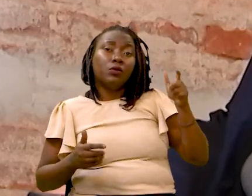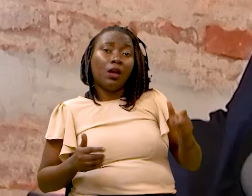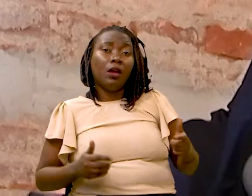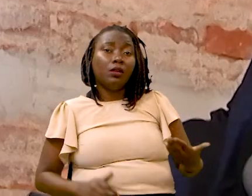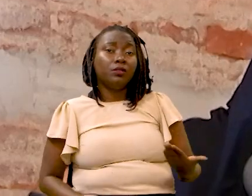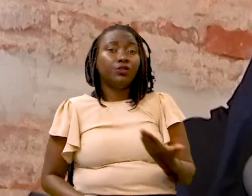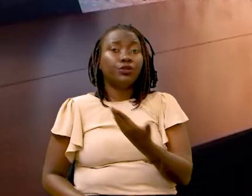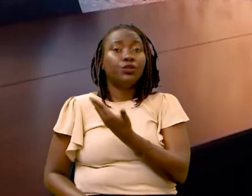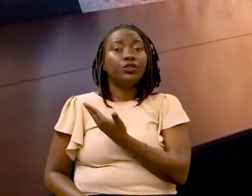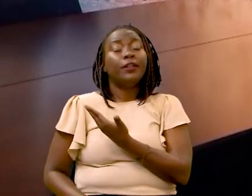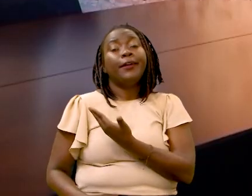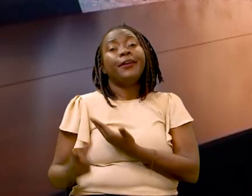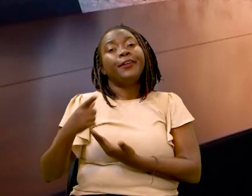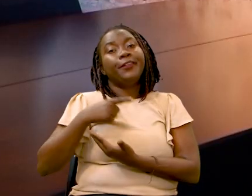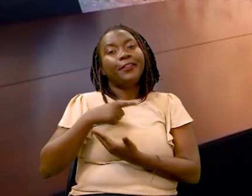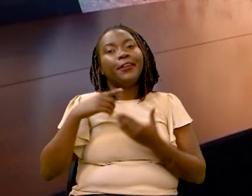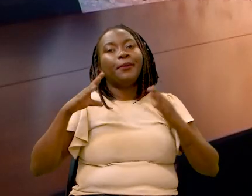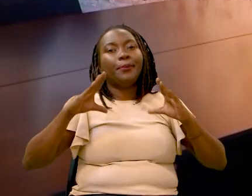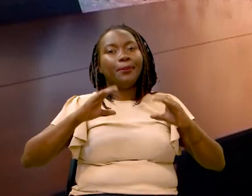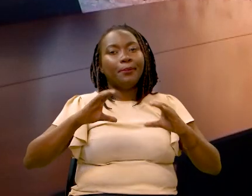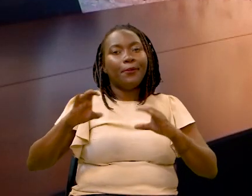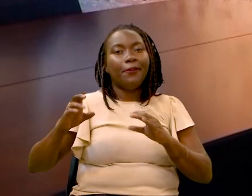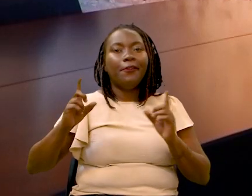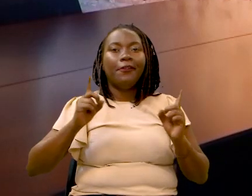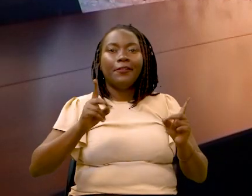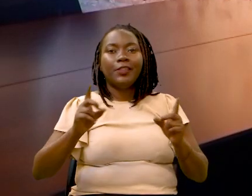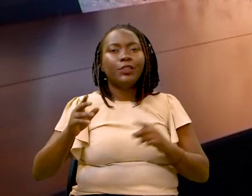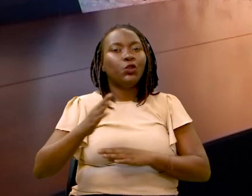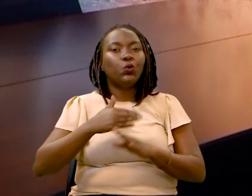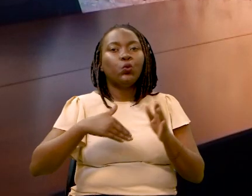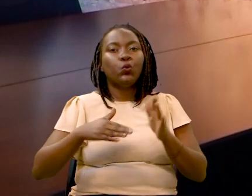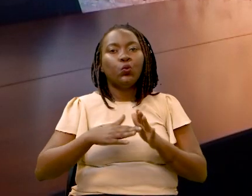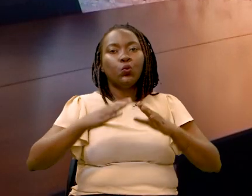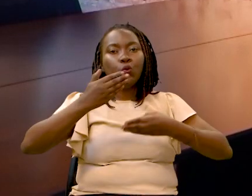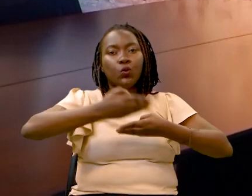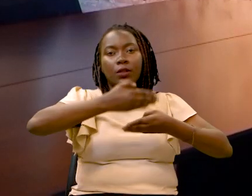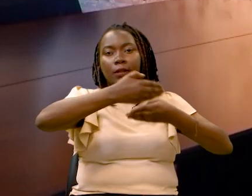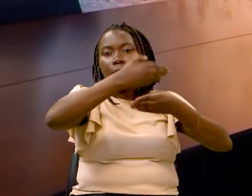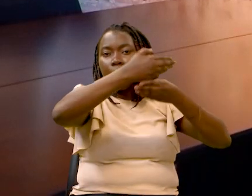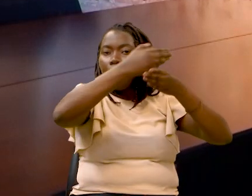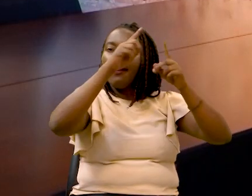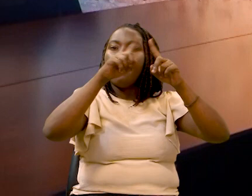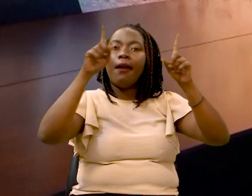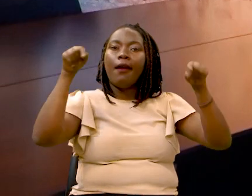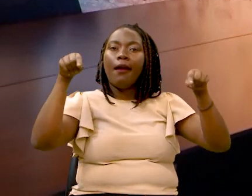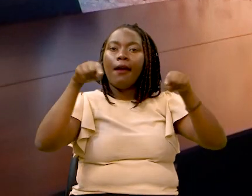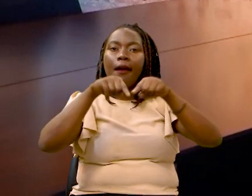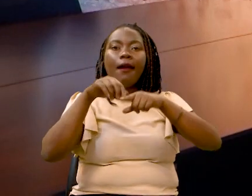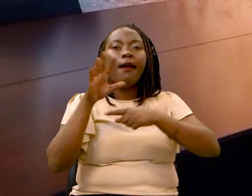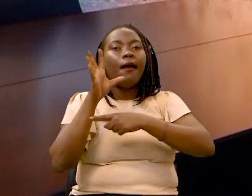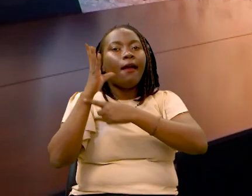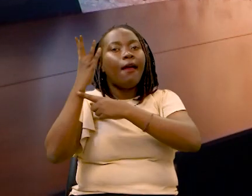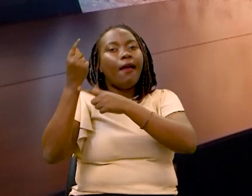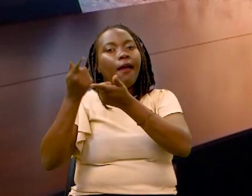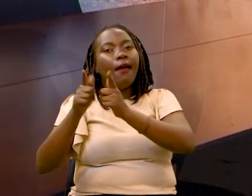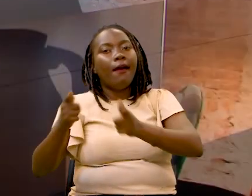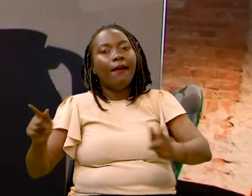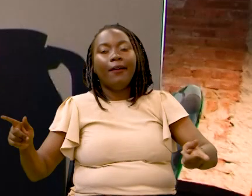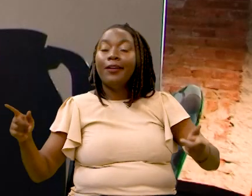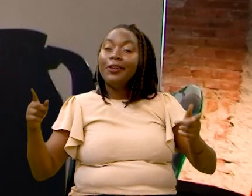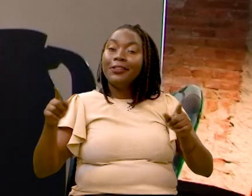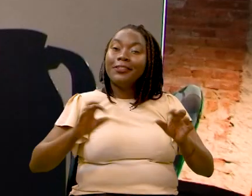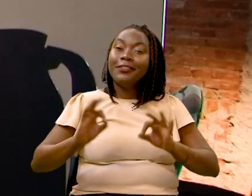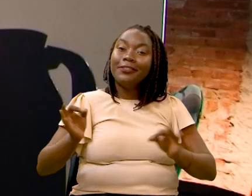lugares onde tem os móveis à venda e tudo que tem na parede são obras da galeria. Então fizemos